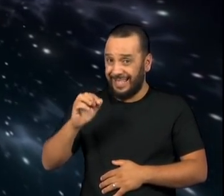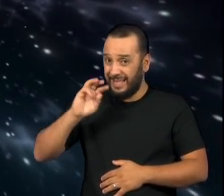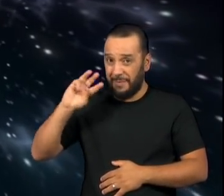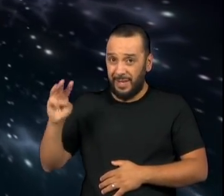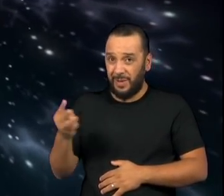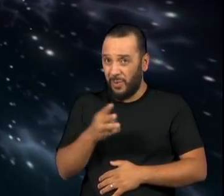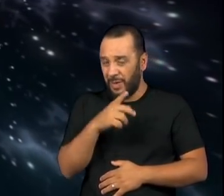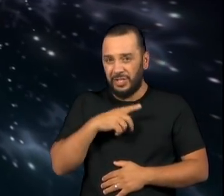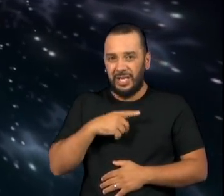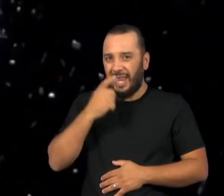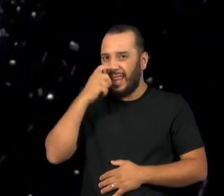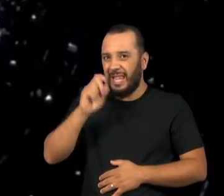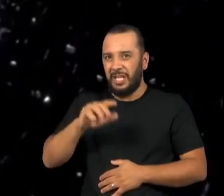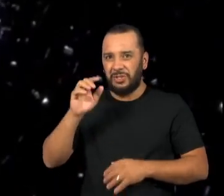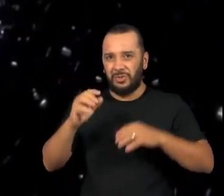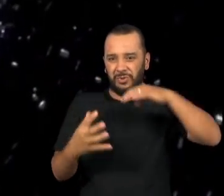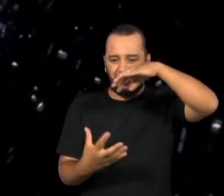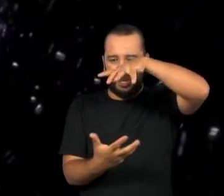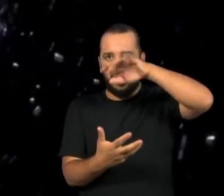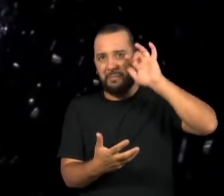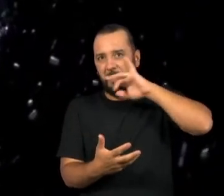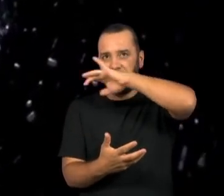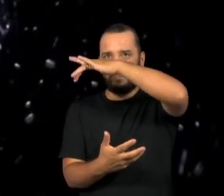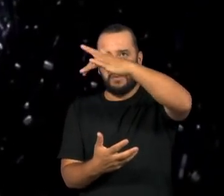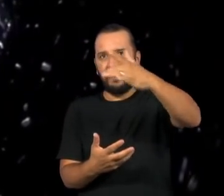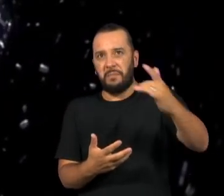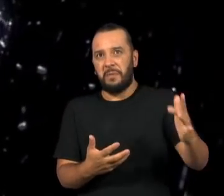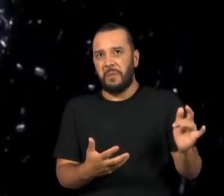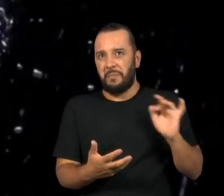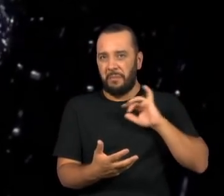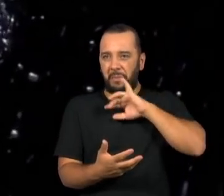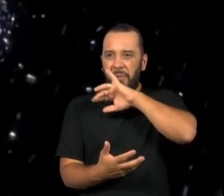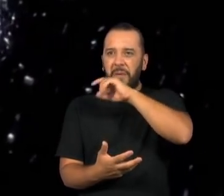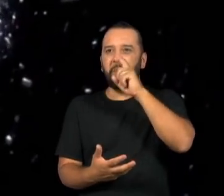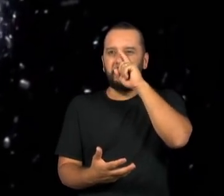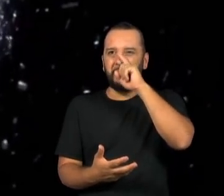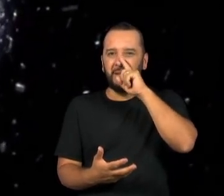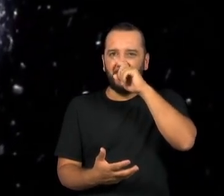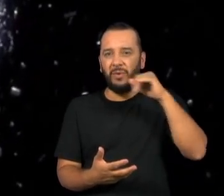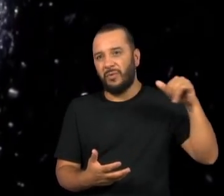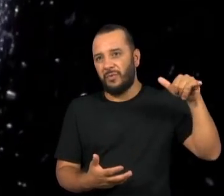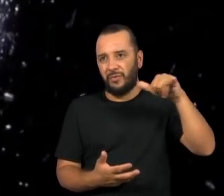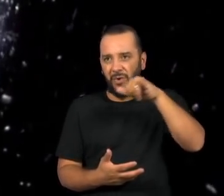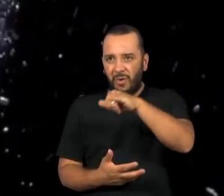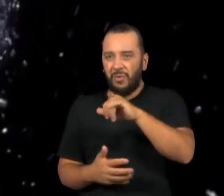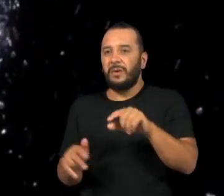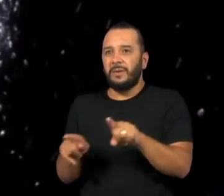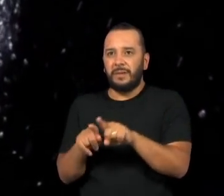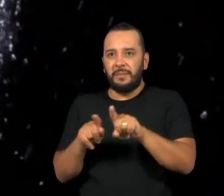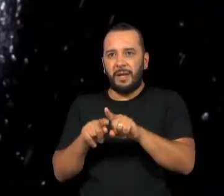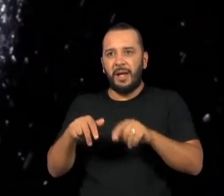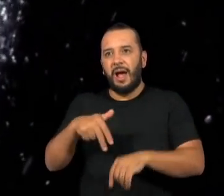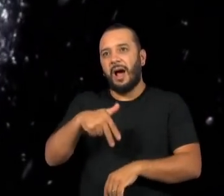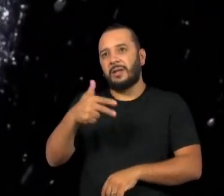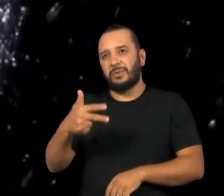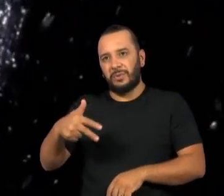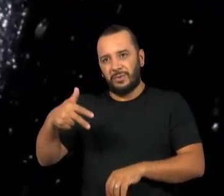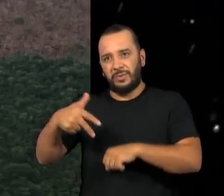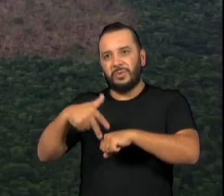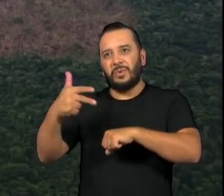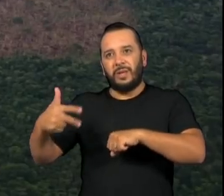lixo espacial circulam ao redor do planeta, colocando em perigo voos e astronautas de naves